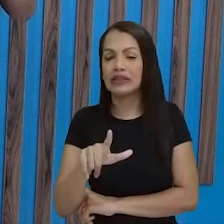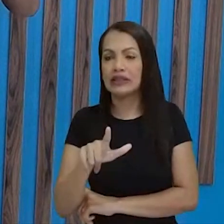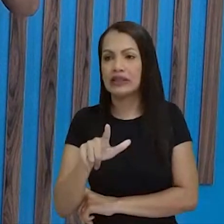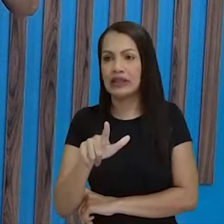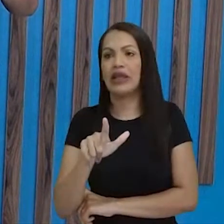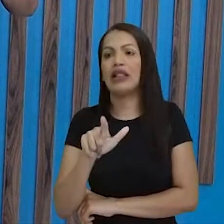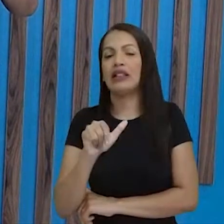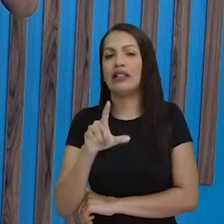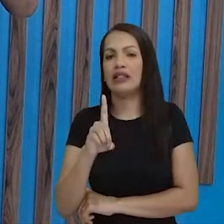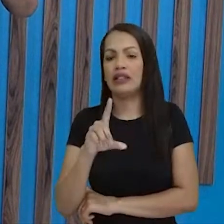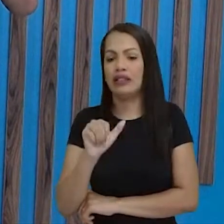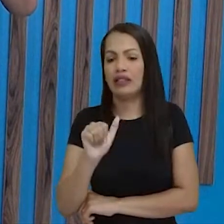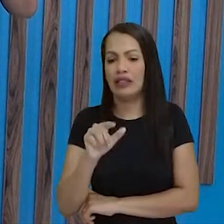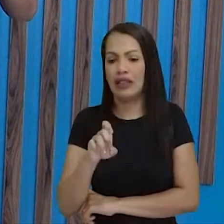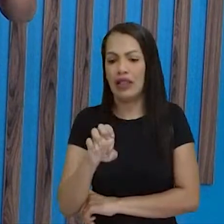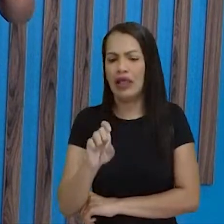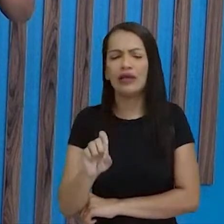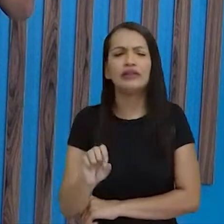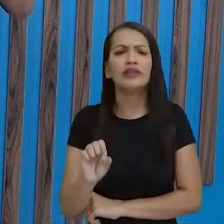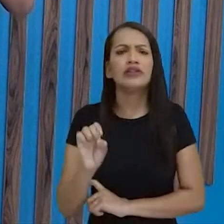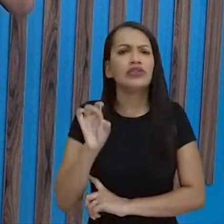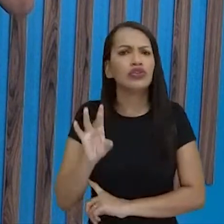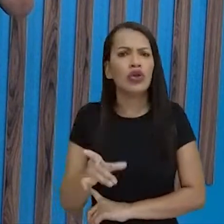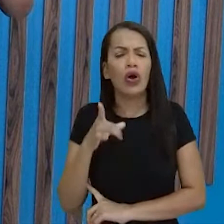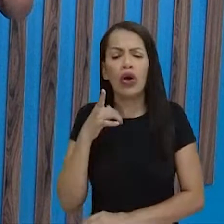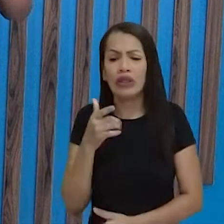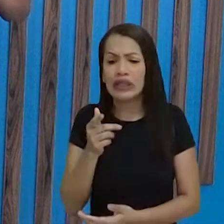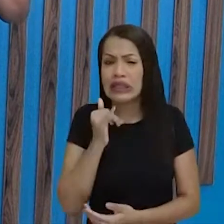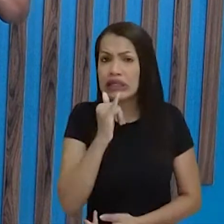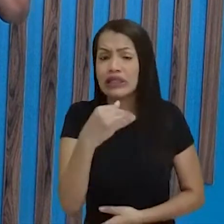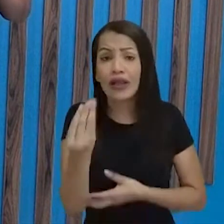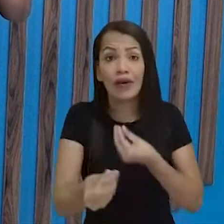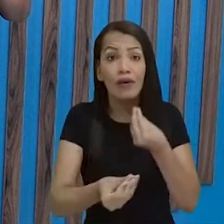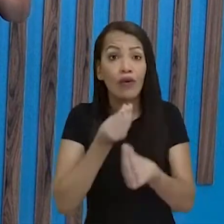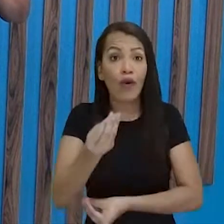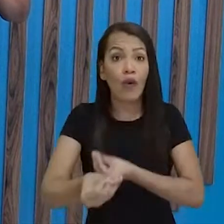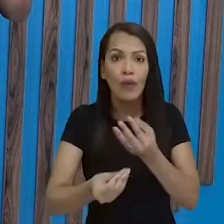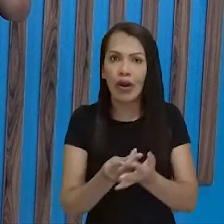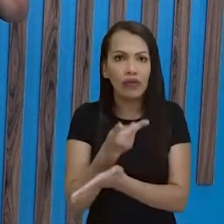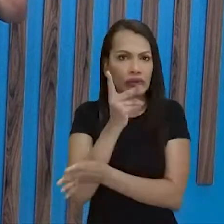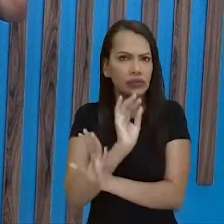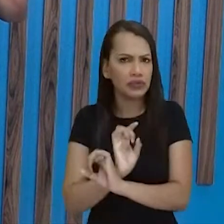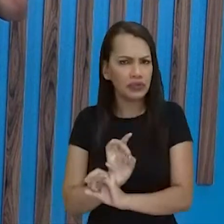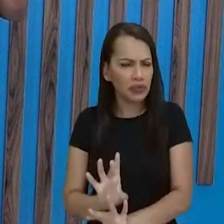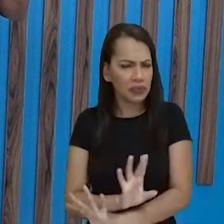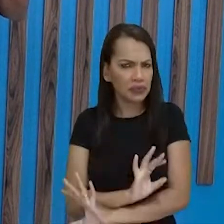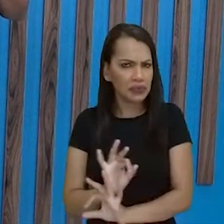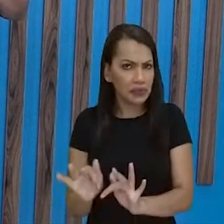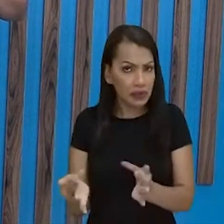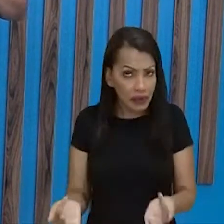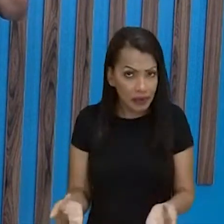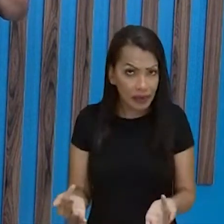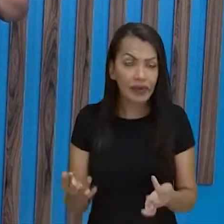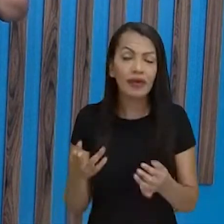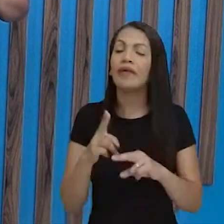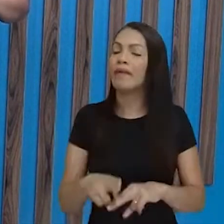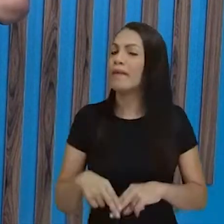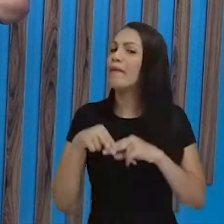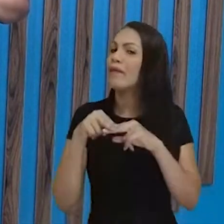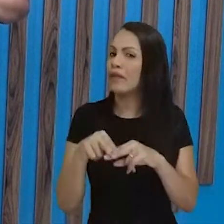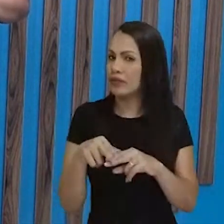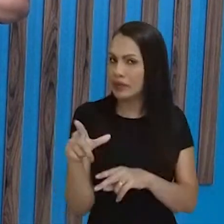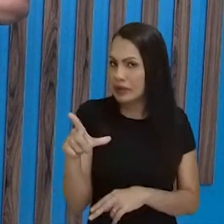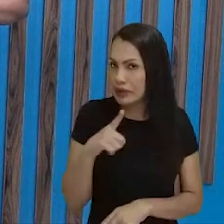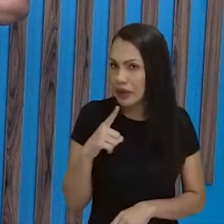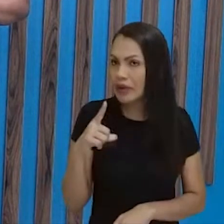história. Ele vai contar os fatos como eles são, sem emitir opinião pessoal. Por isso, ele tem